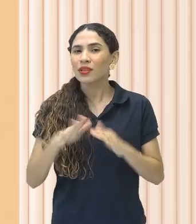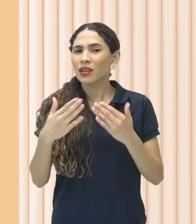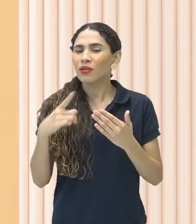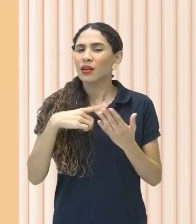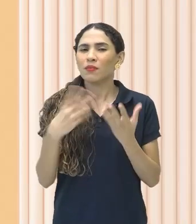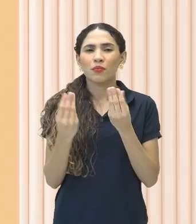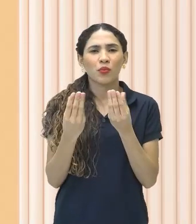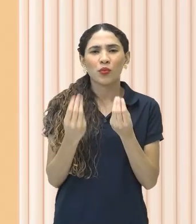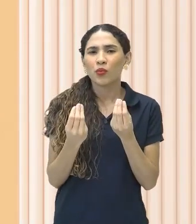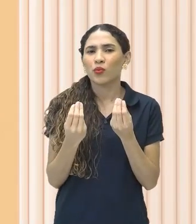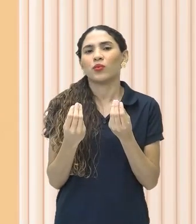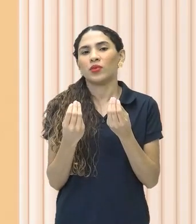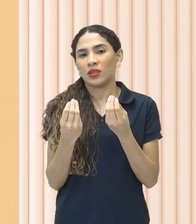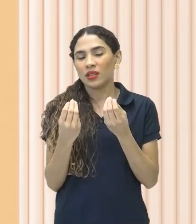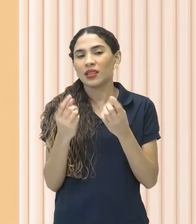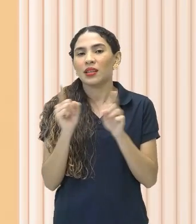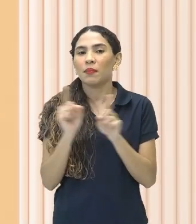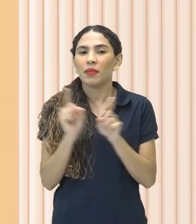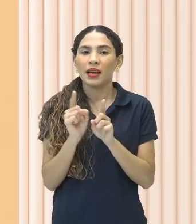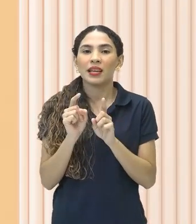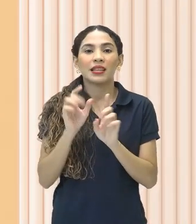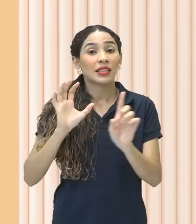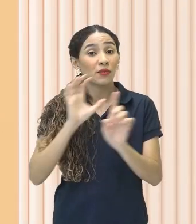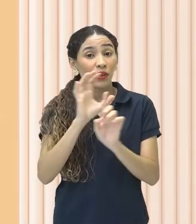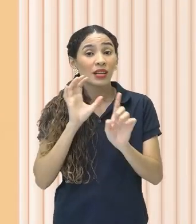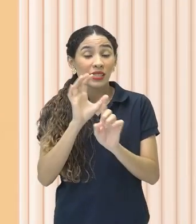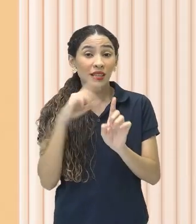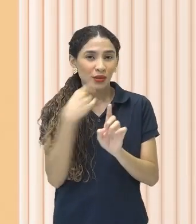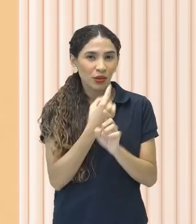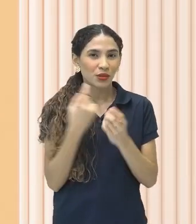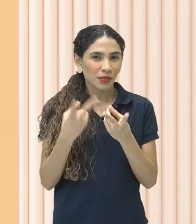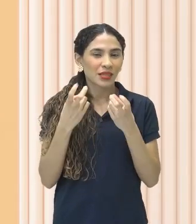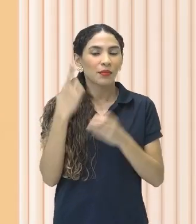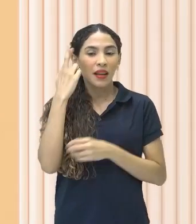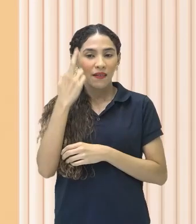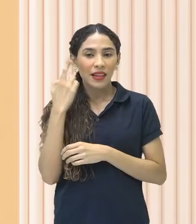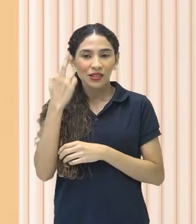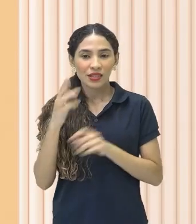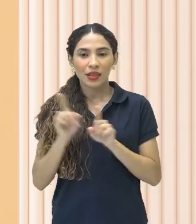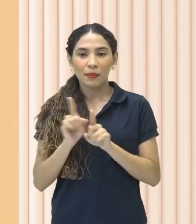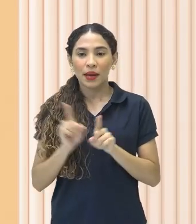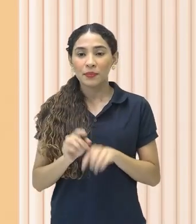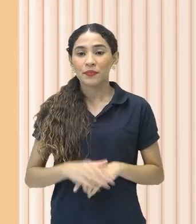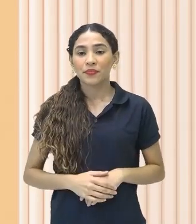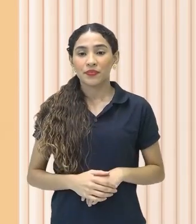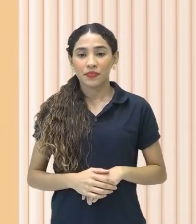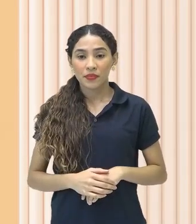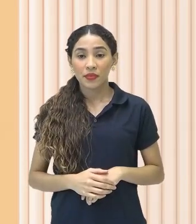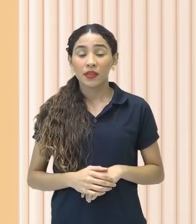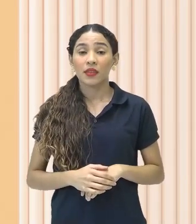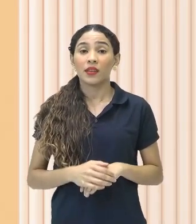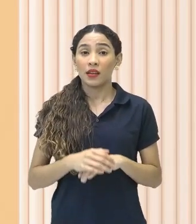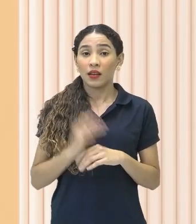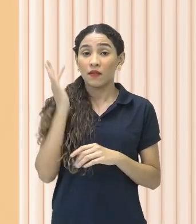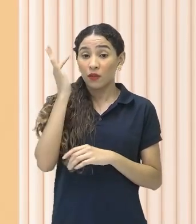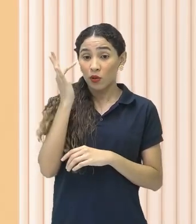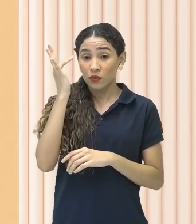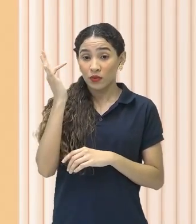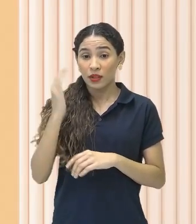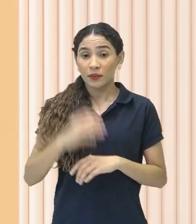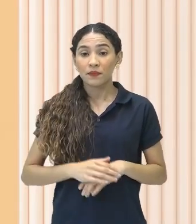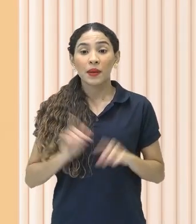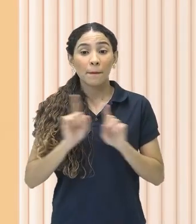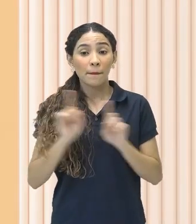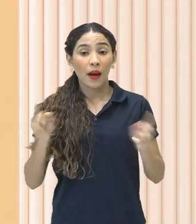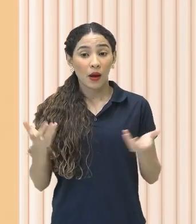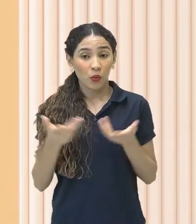muita coisa, né, em volta disso aí que nós precisamos refletir bem, né, enquanto olhar filosófico. Mas